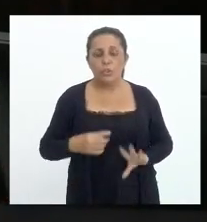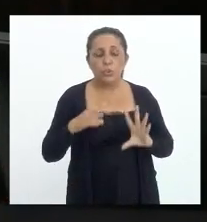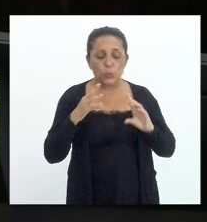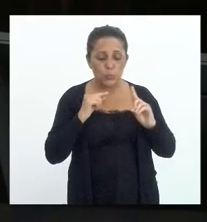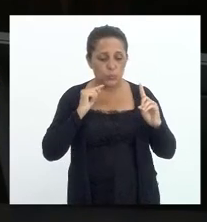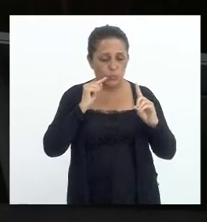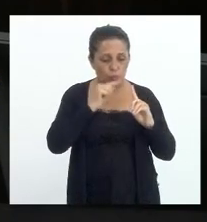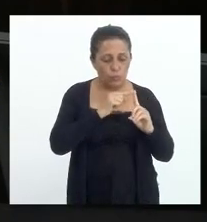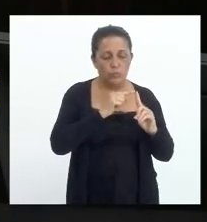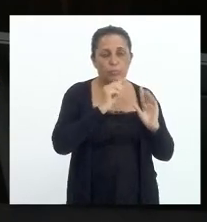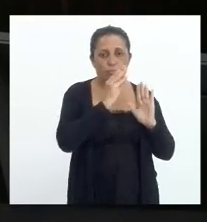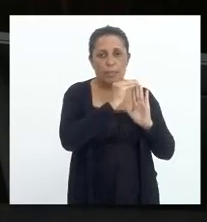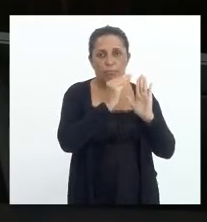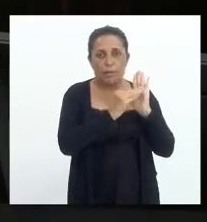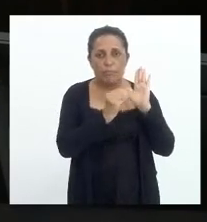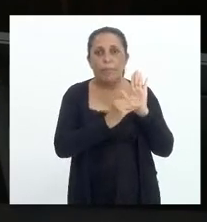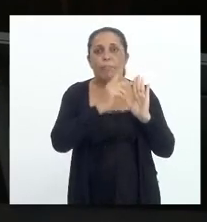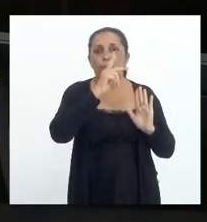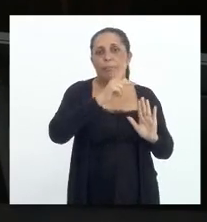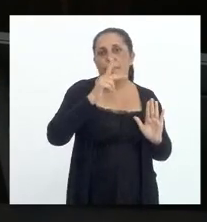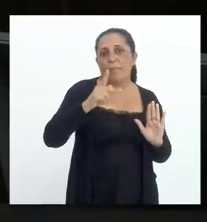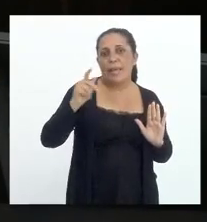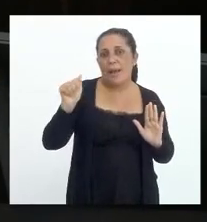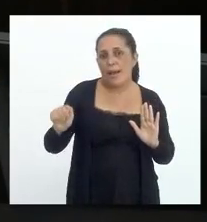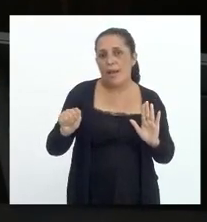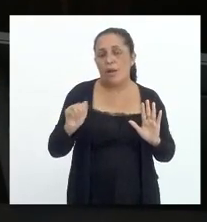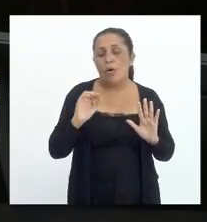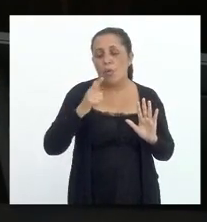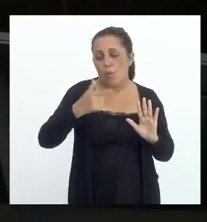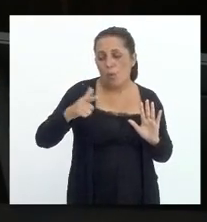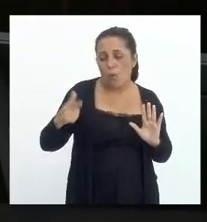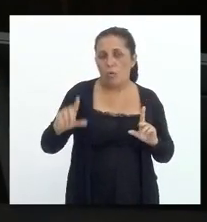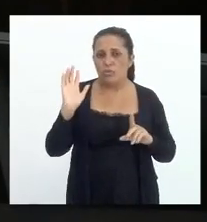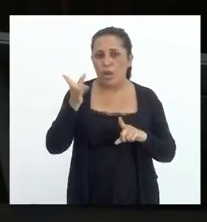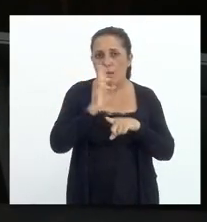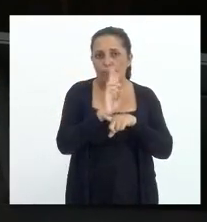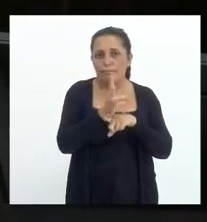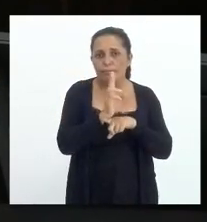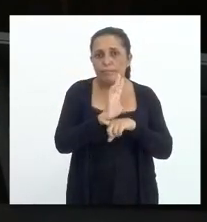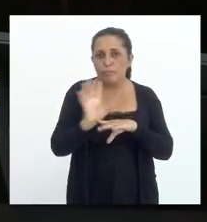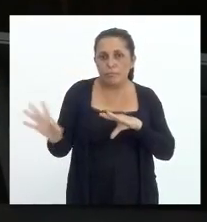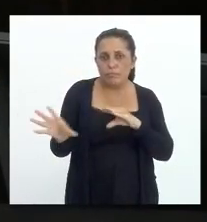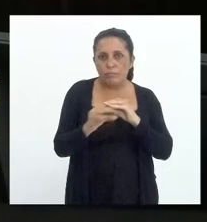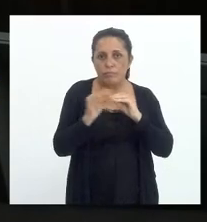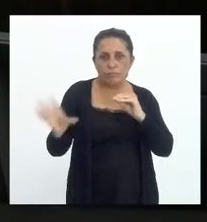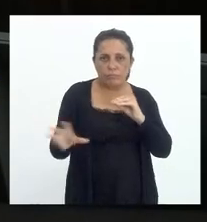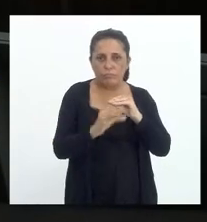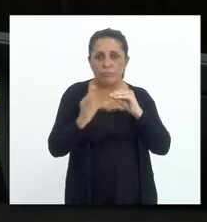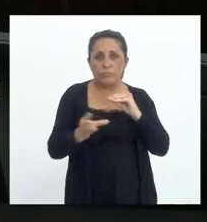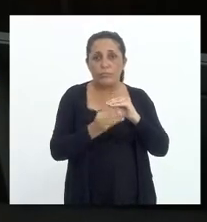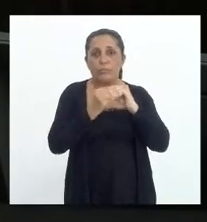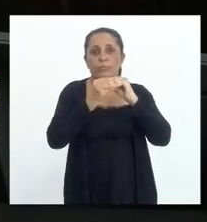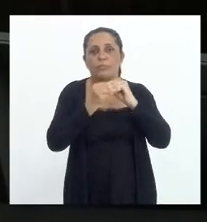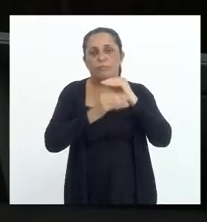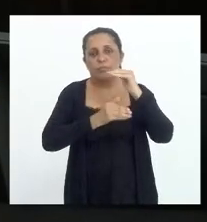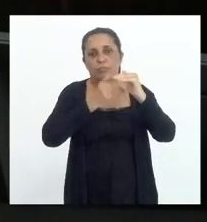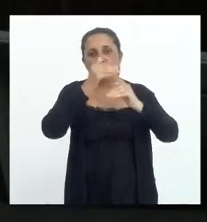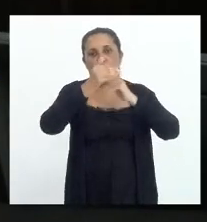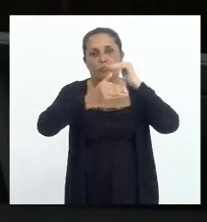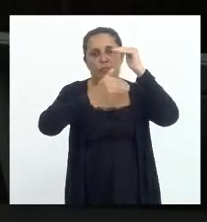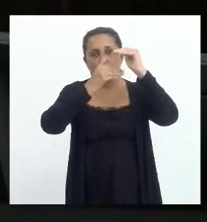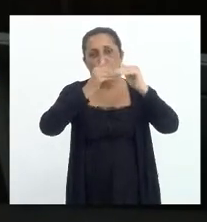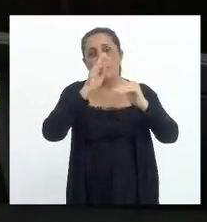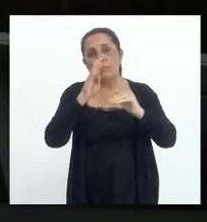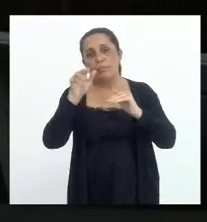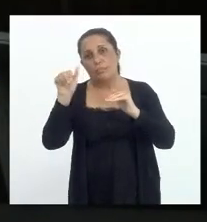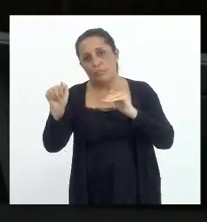indicadores do PPA e outros que nós já tínhamos de monitoramento, vamos juntar isso tudo e vamos construir um BI do governo,